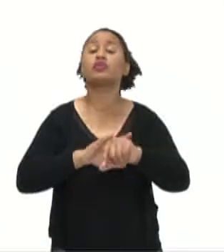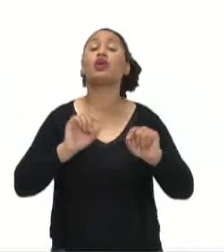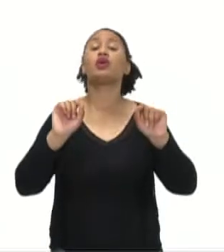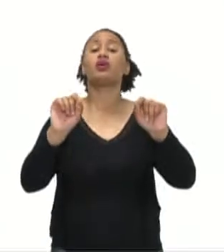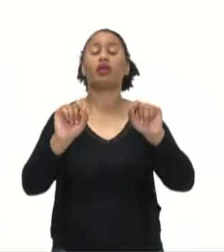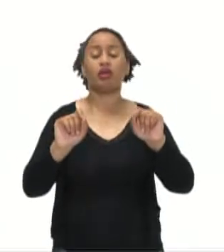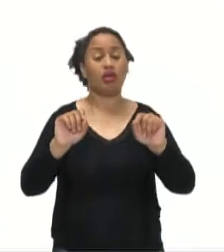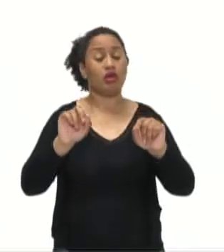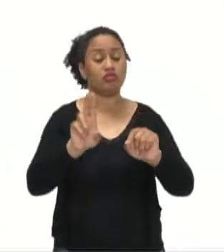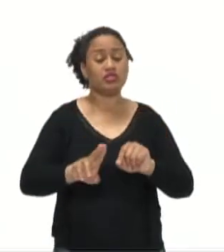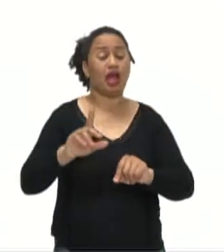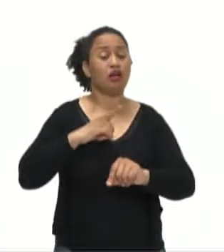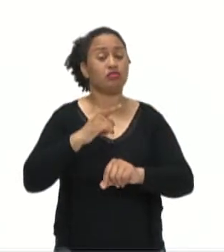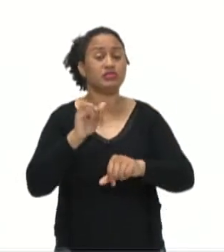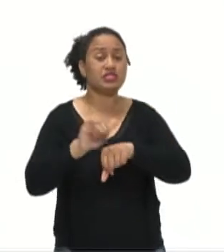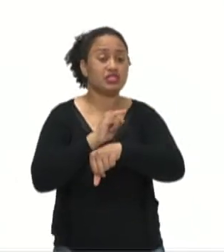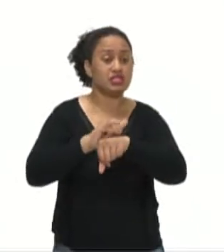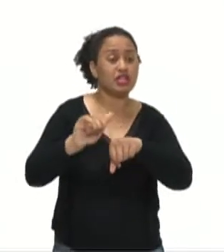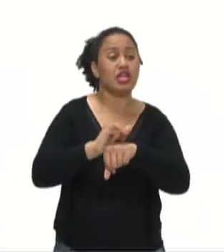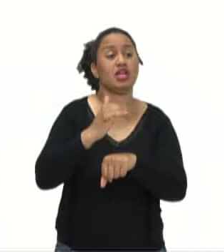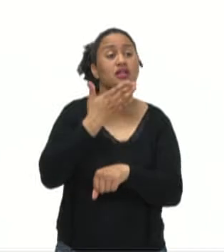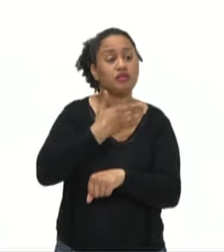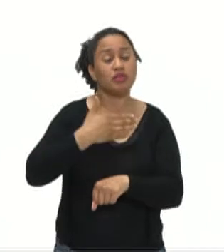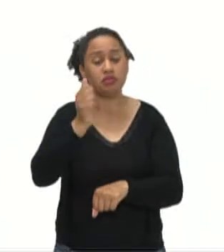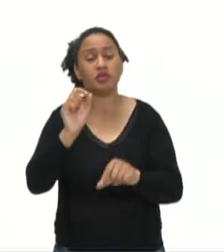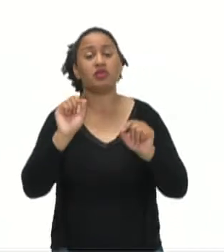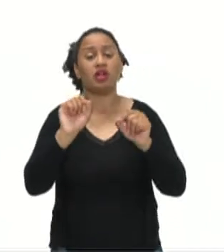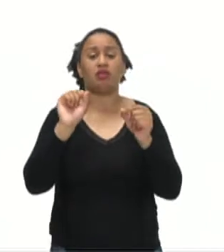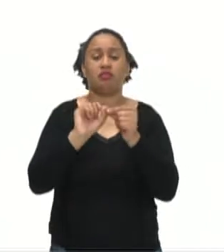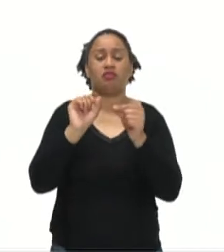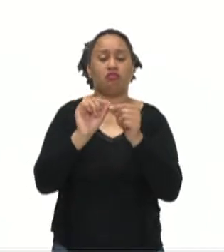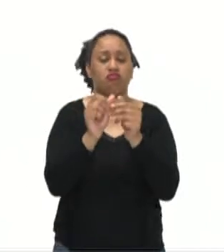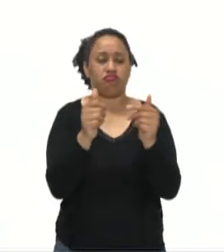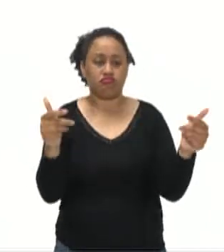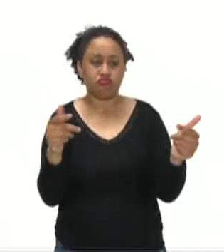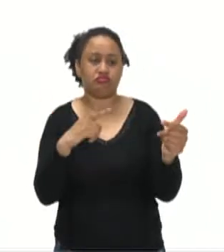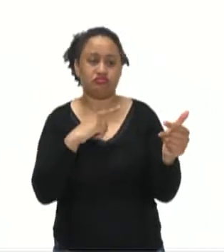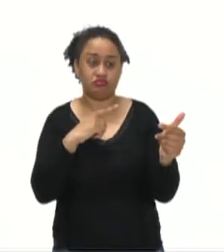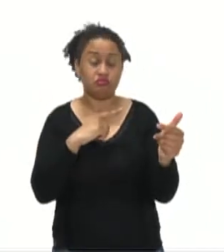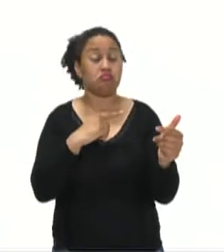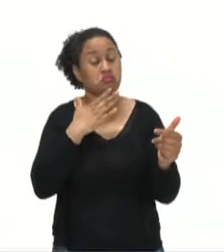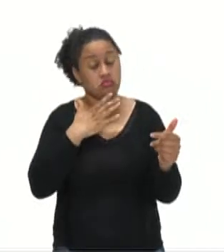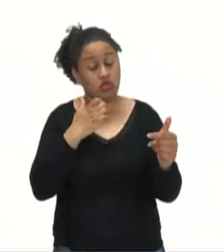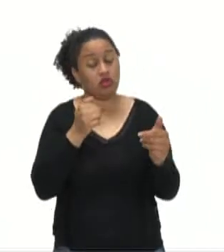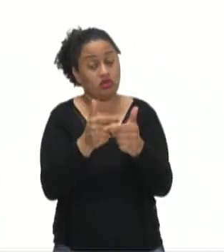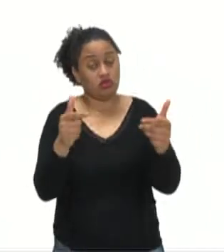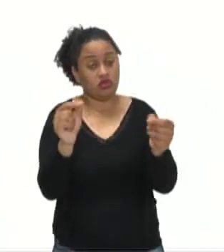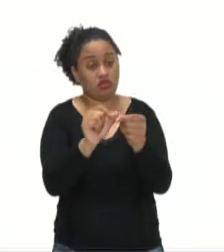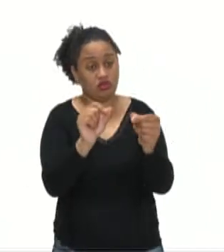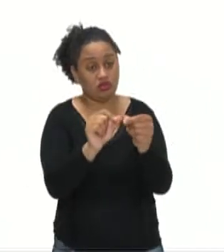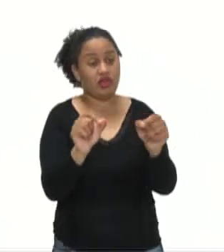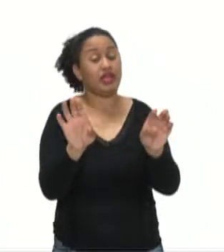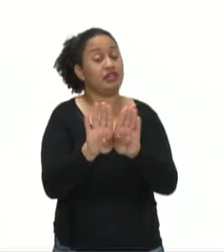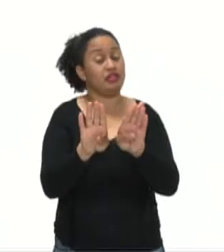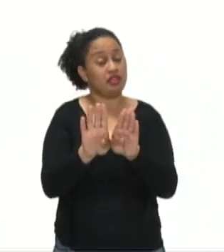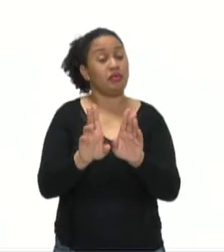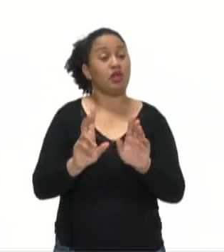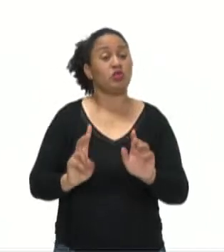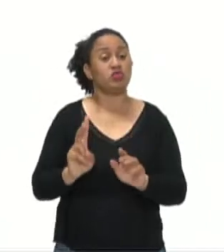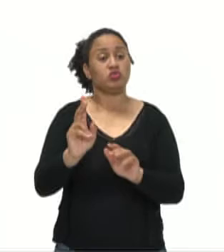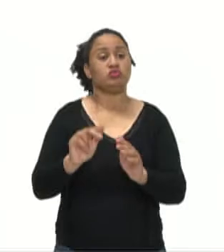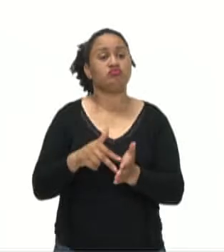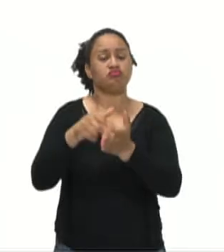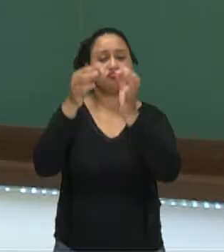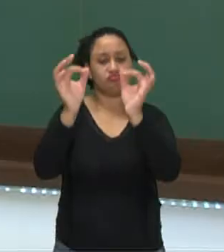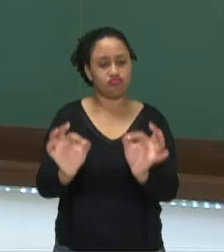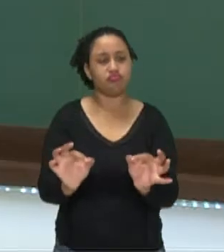técnicas para aprimorar, para melhorar a realização de tarefas, melhorando produtividade e mantendo a eficiência.